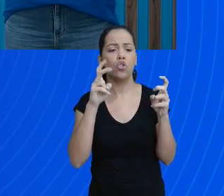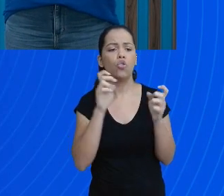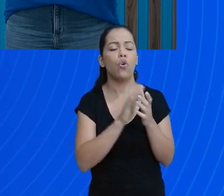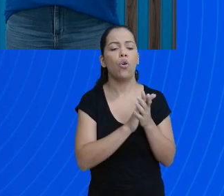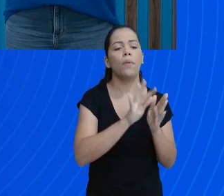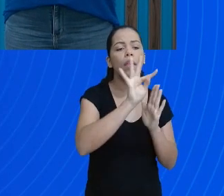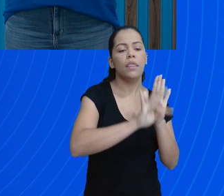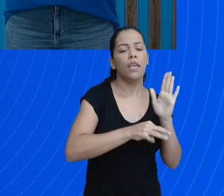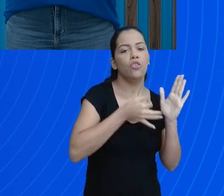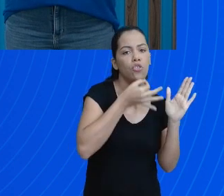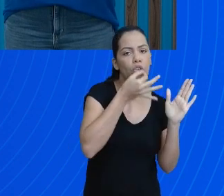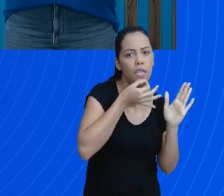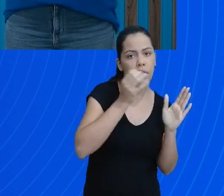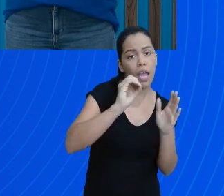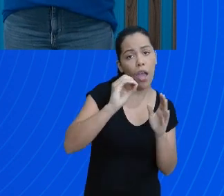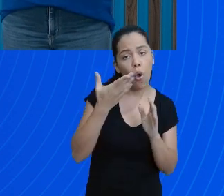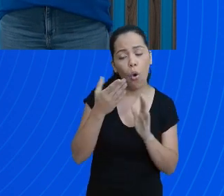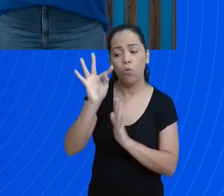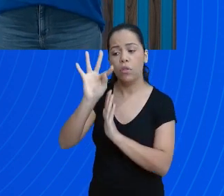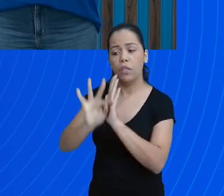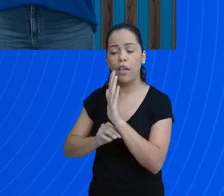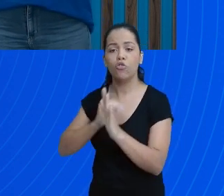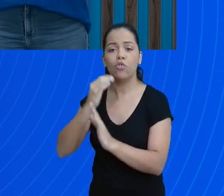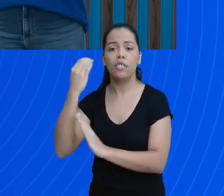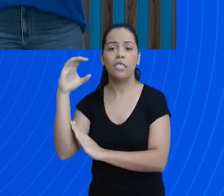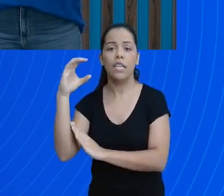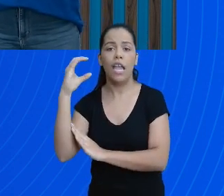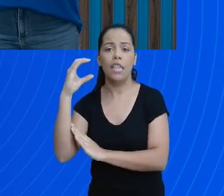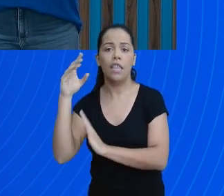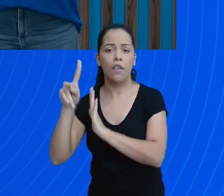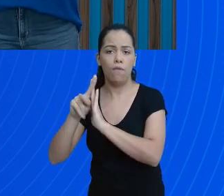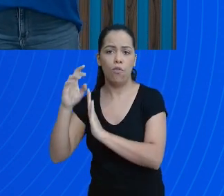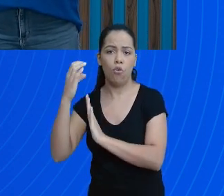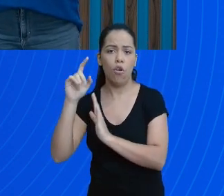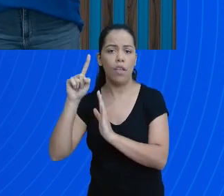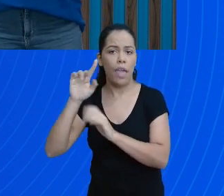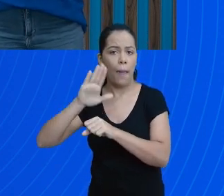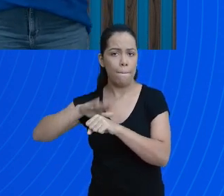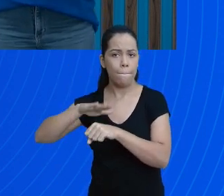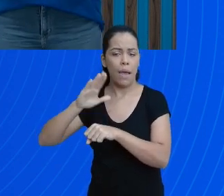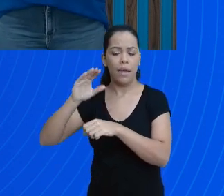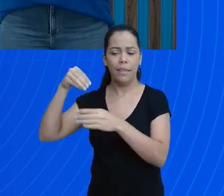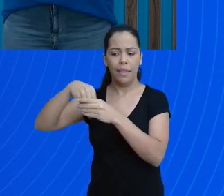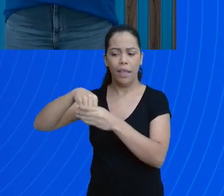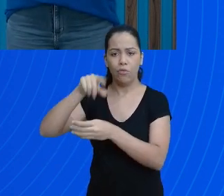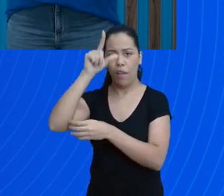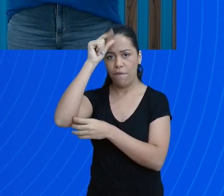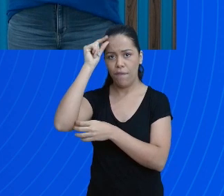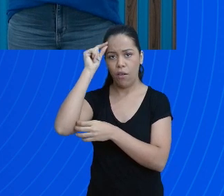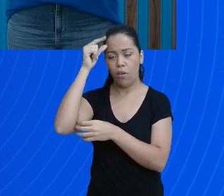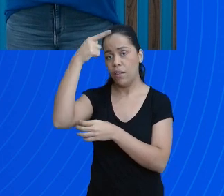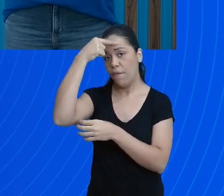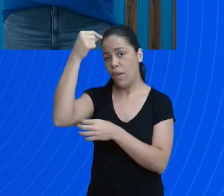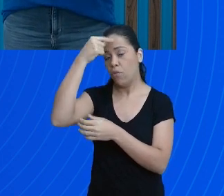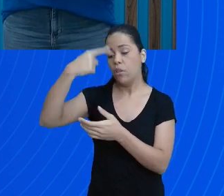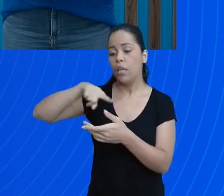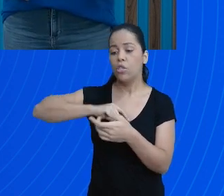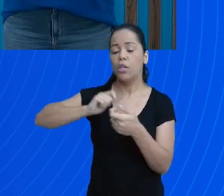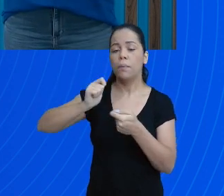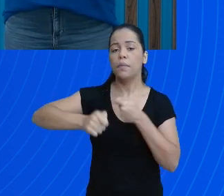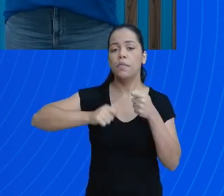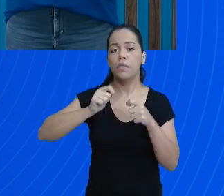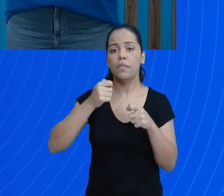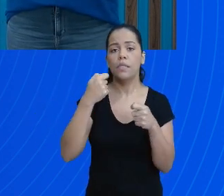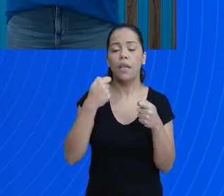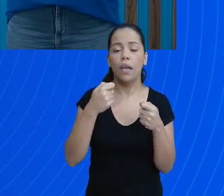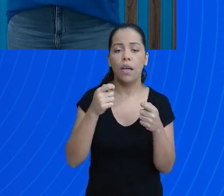digamos assim, que é um gênero um pouco mais acadêmico, é uma resenha um pouco mais acadêmica. Então, a gente precisa de quê? A gente precisa dizer quem é o